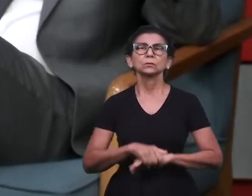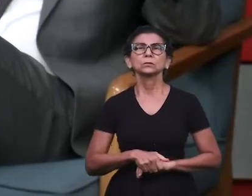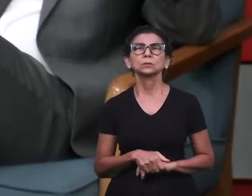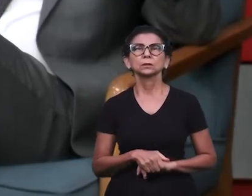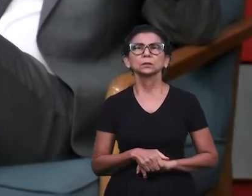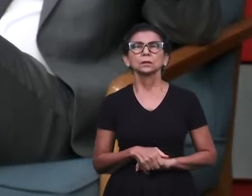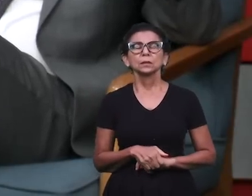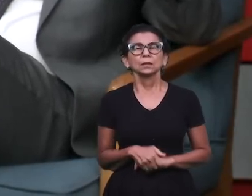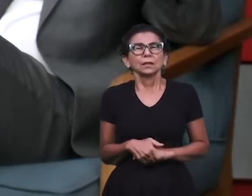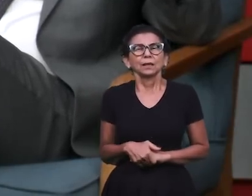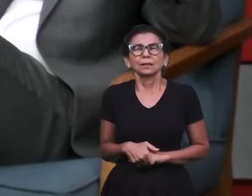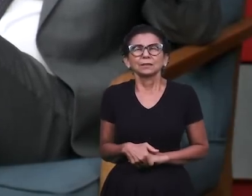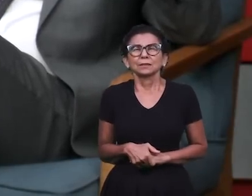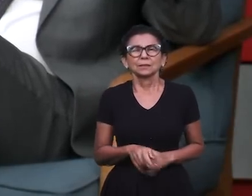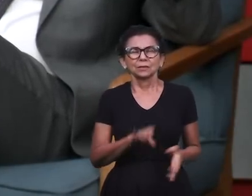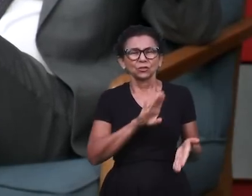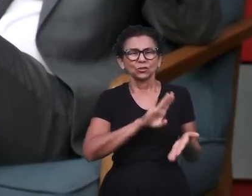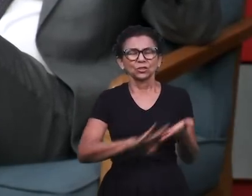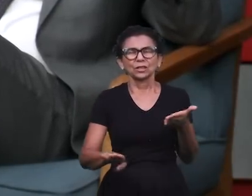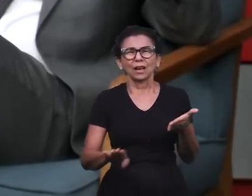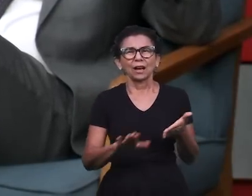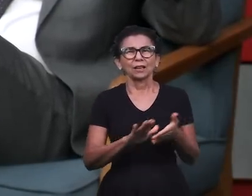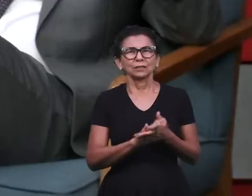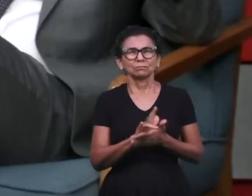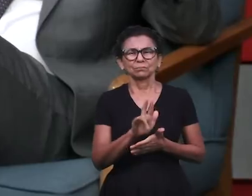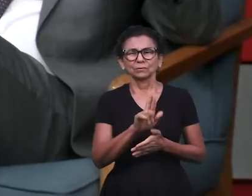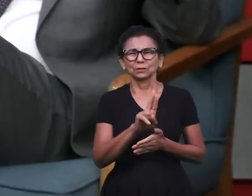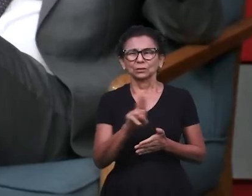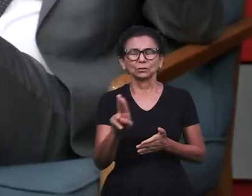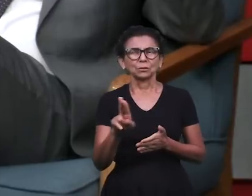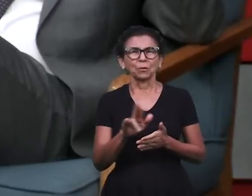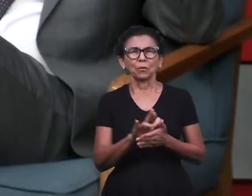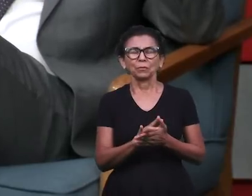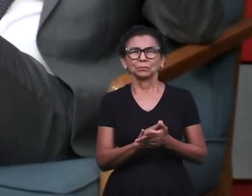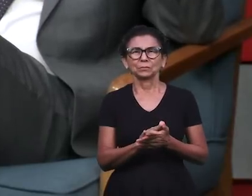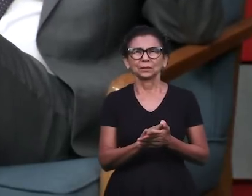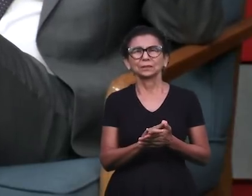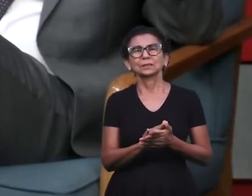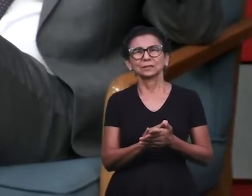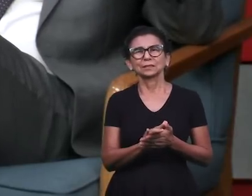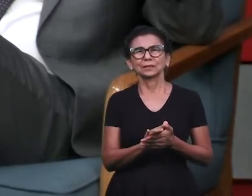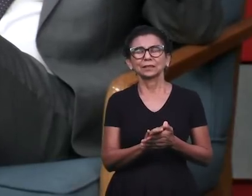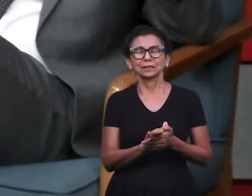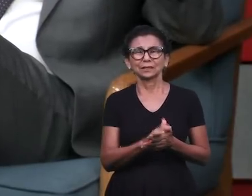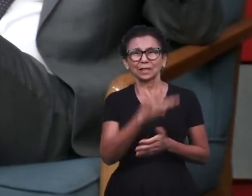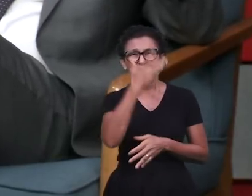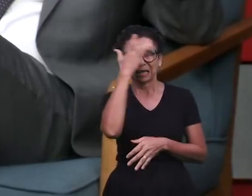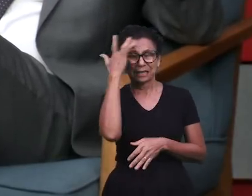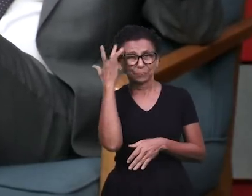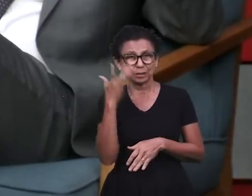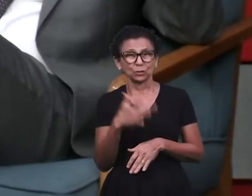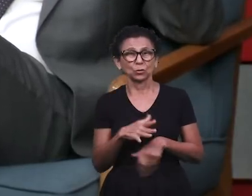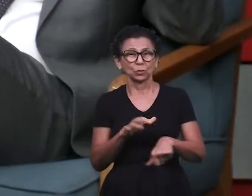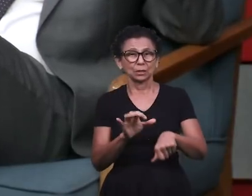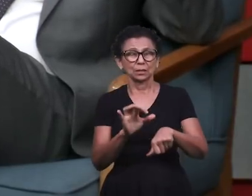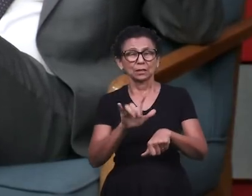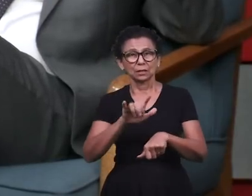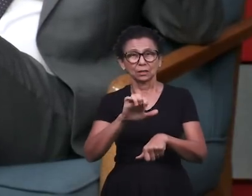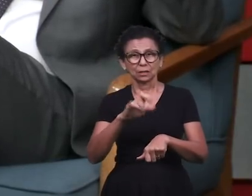nomes, porque esses nomes causavam um certo constrangimento nos pacientes portadores da